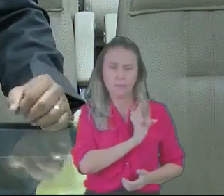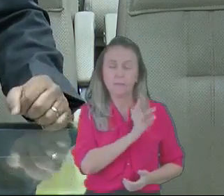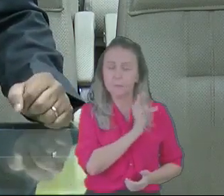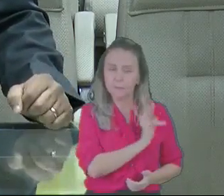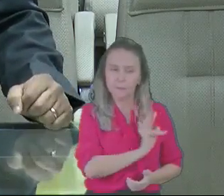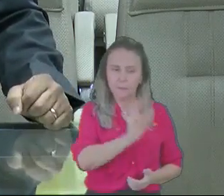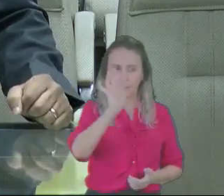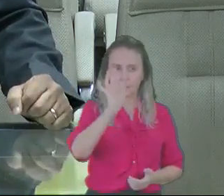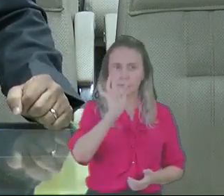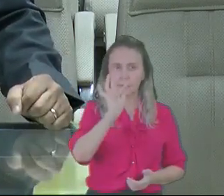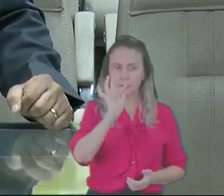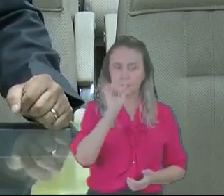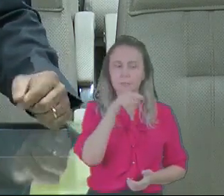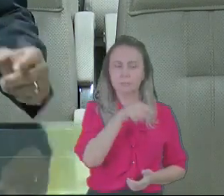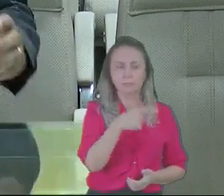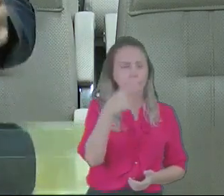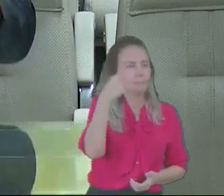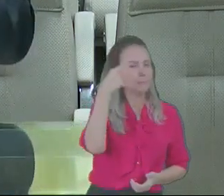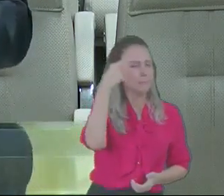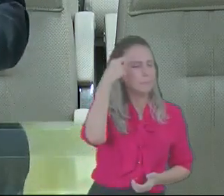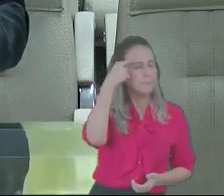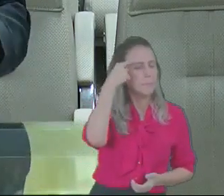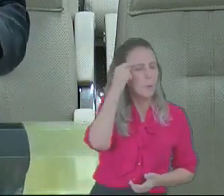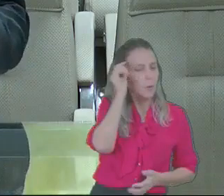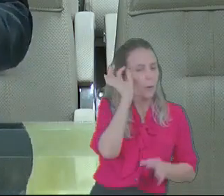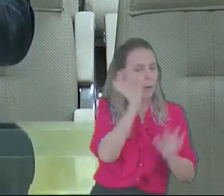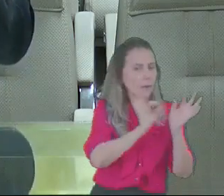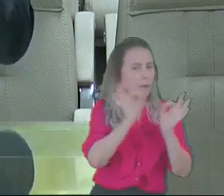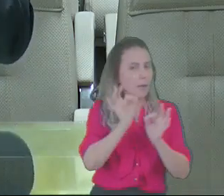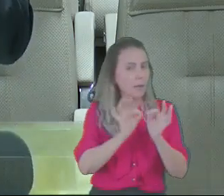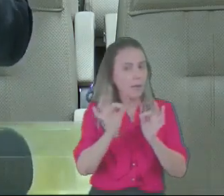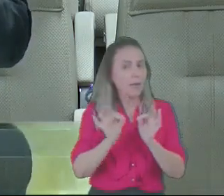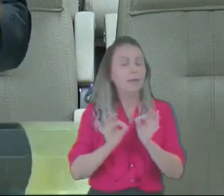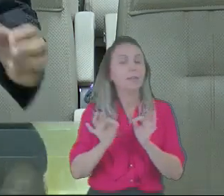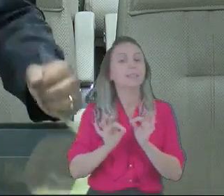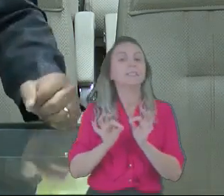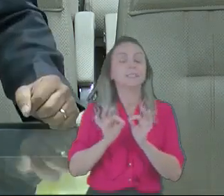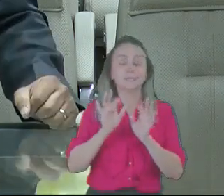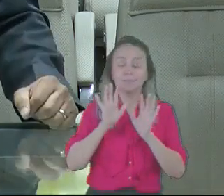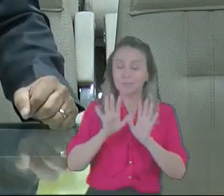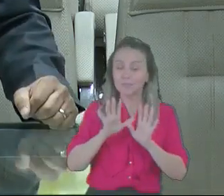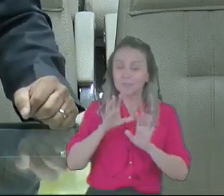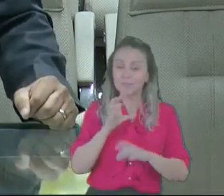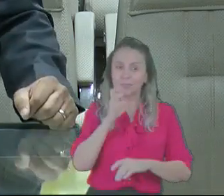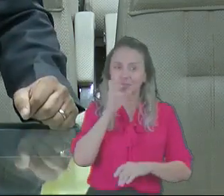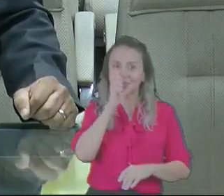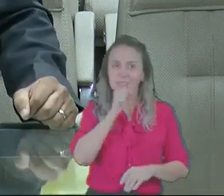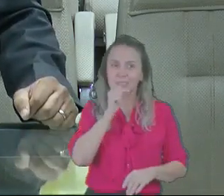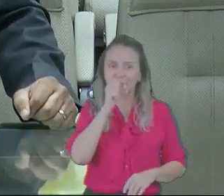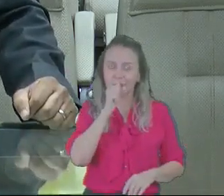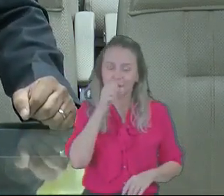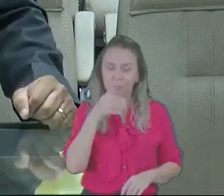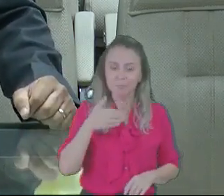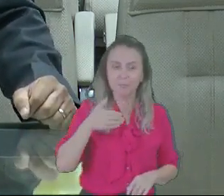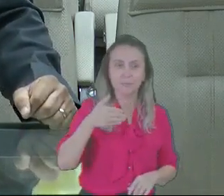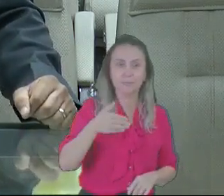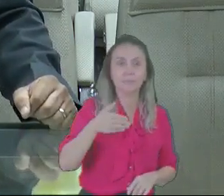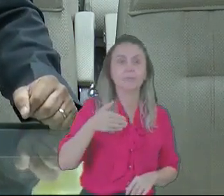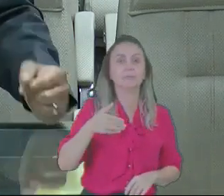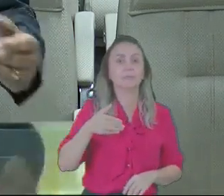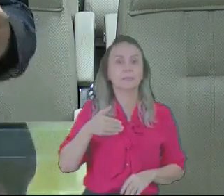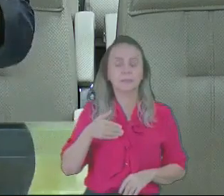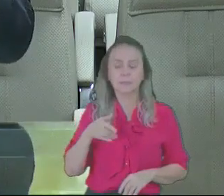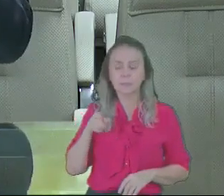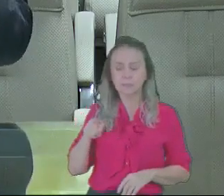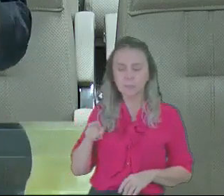arquitetam pegar Jesus no sábado para que Jesus o Perry alguma coisa e ele sabe que